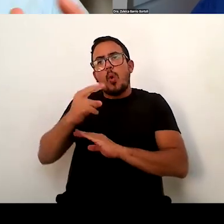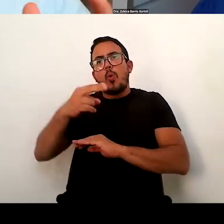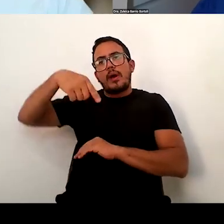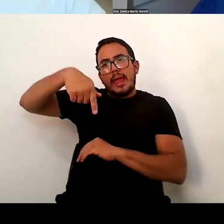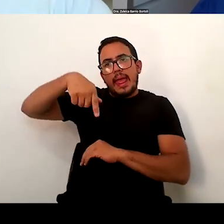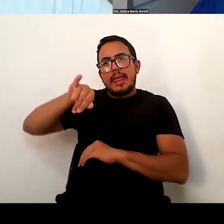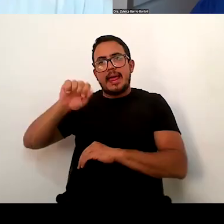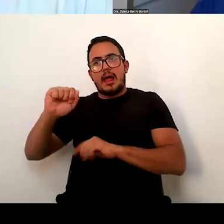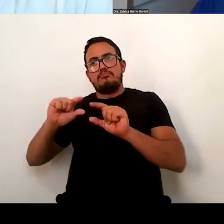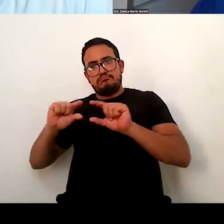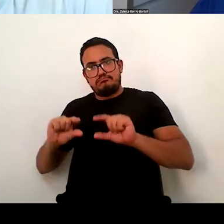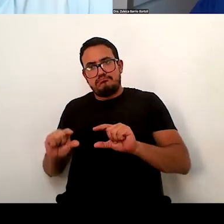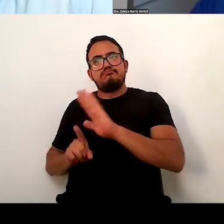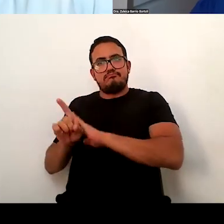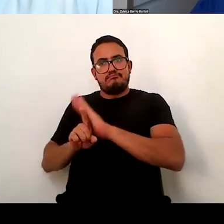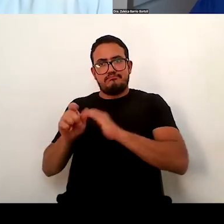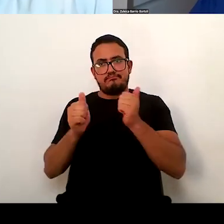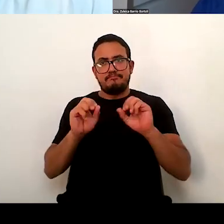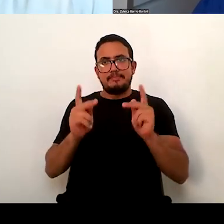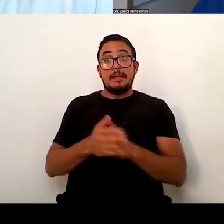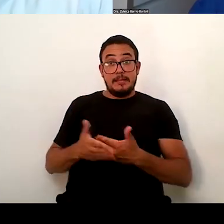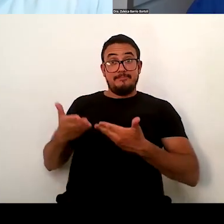recados e passo a palavra para a doutora.